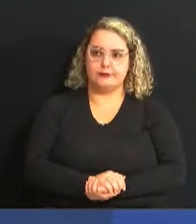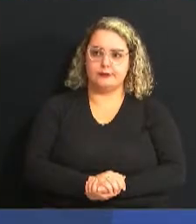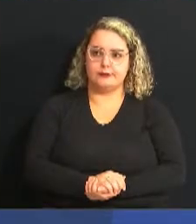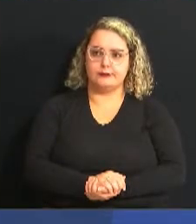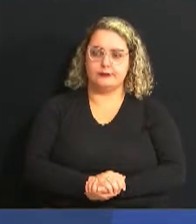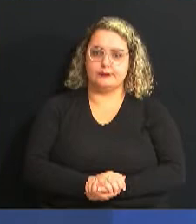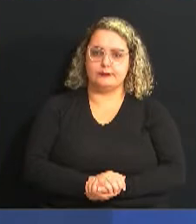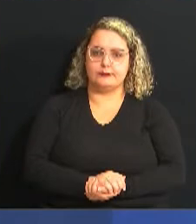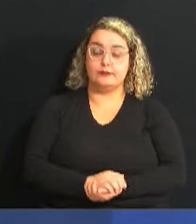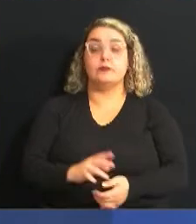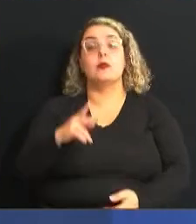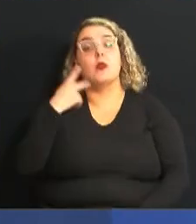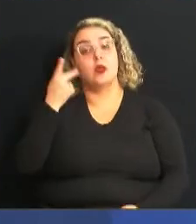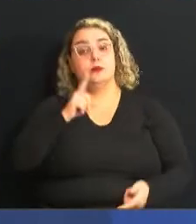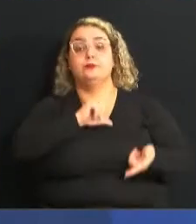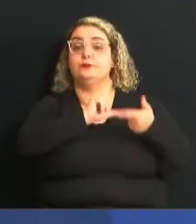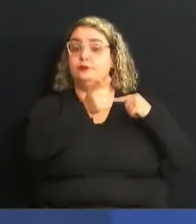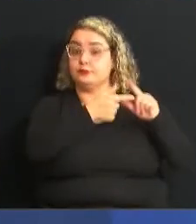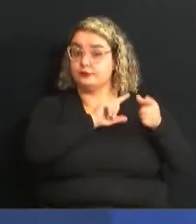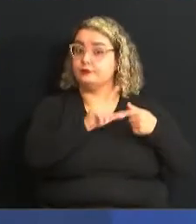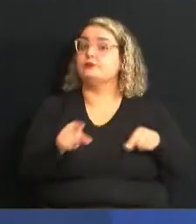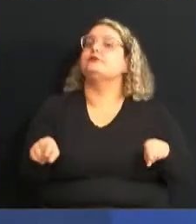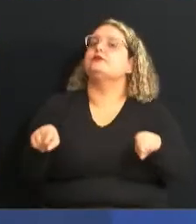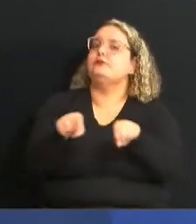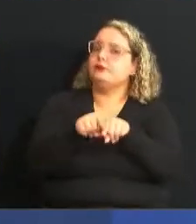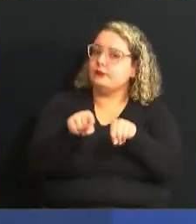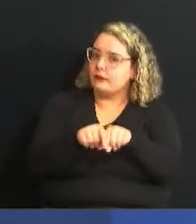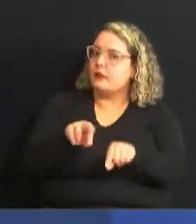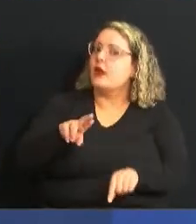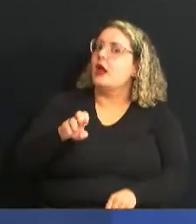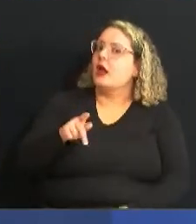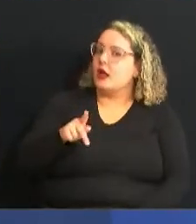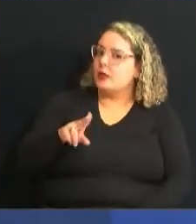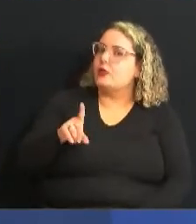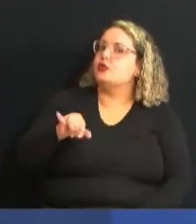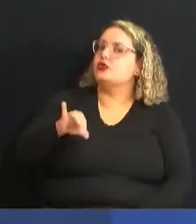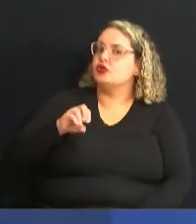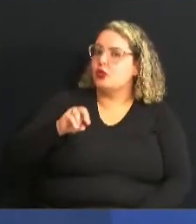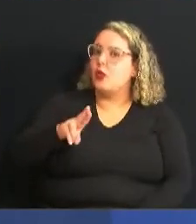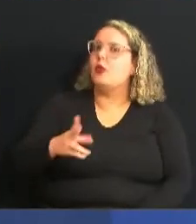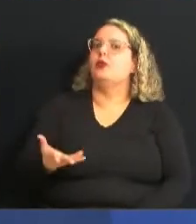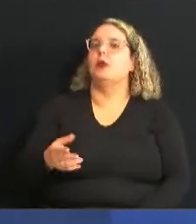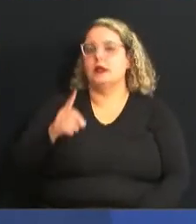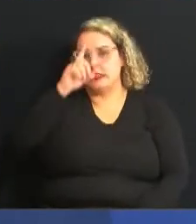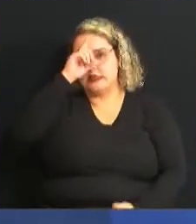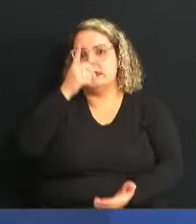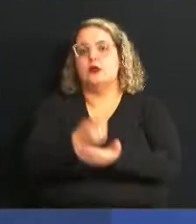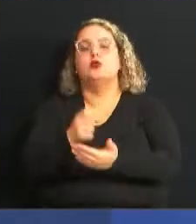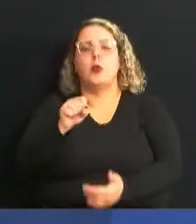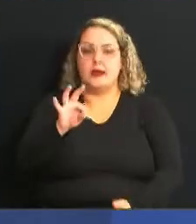O vereador Major Jaime também repudiou a decisão do STF.